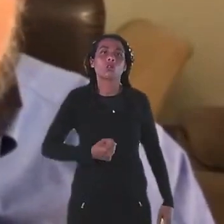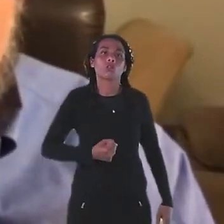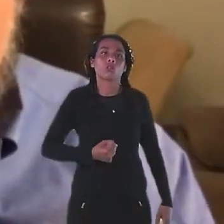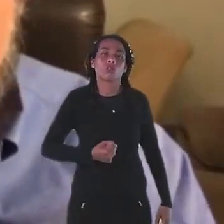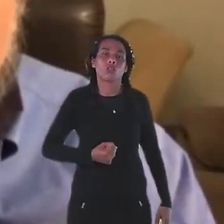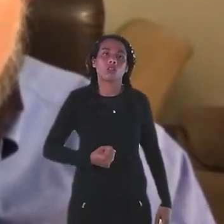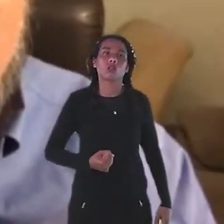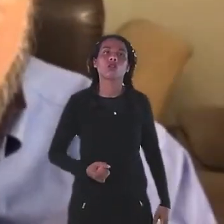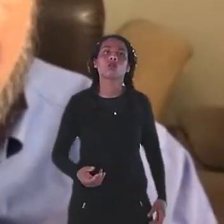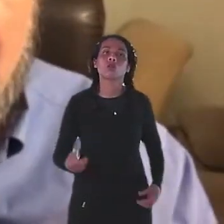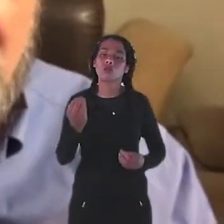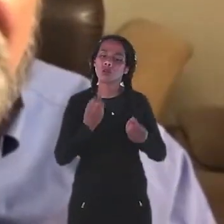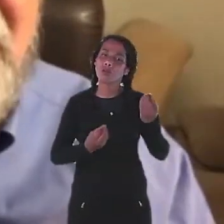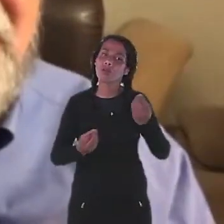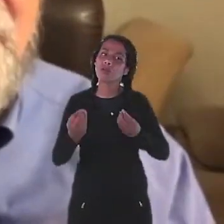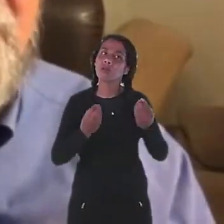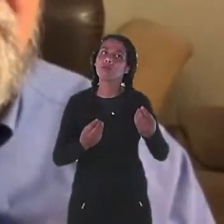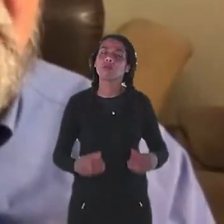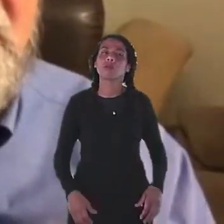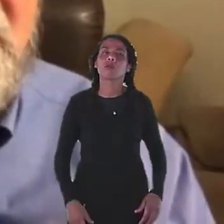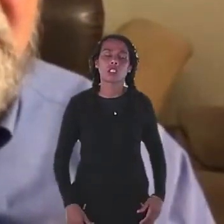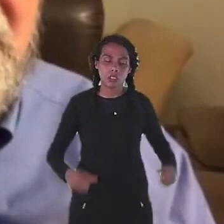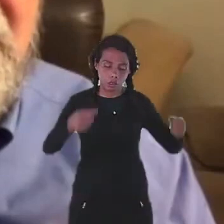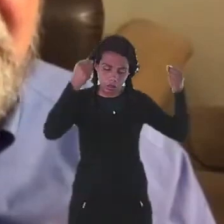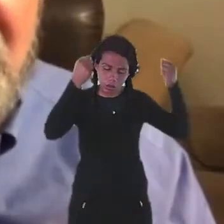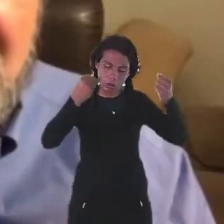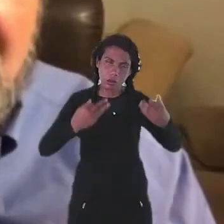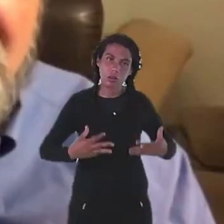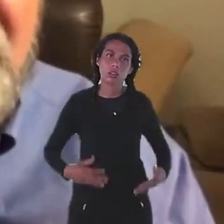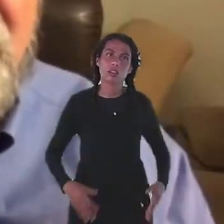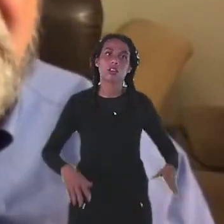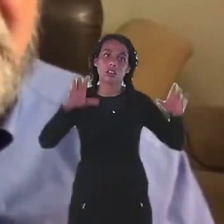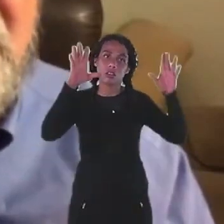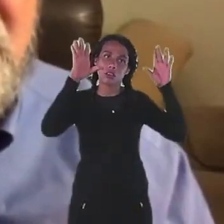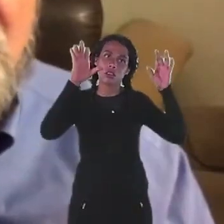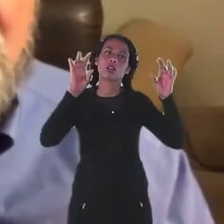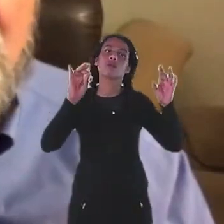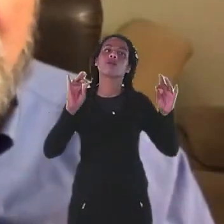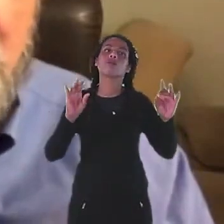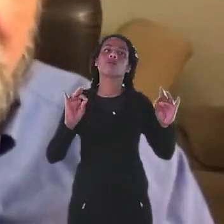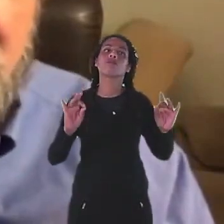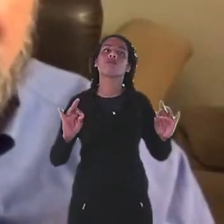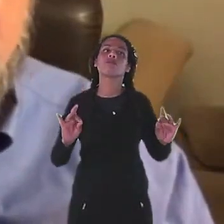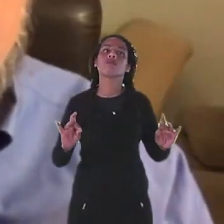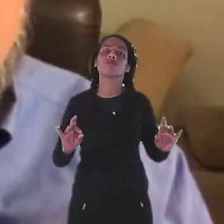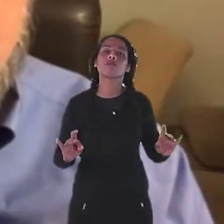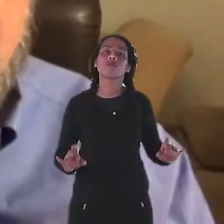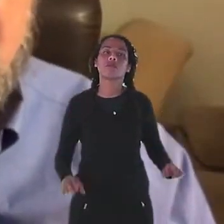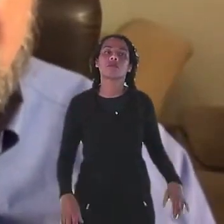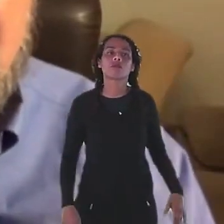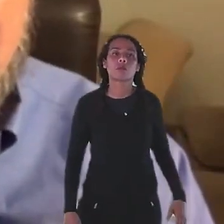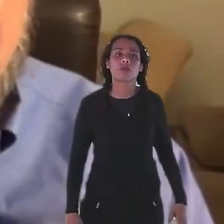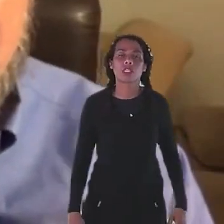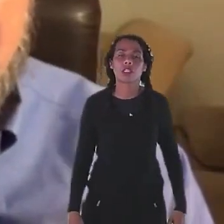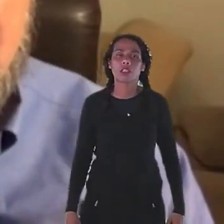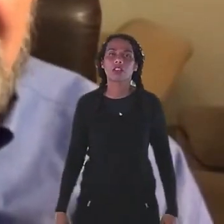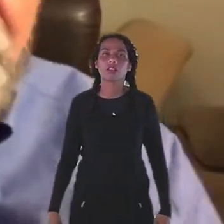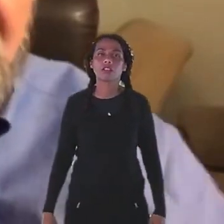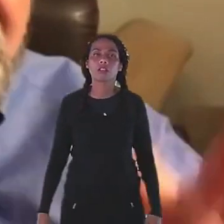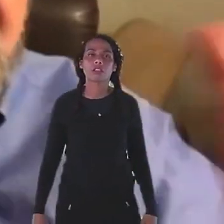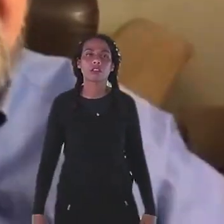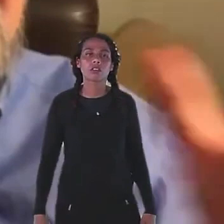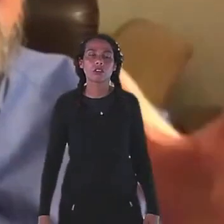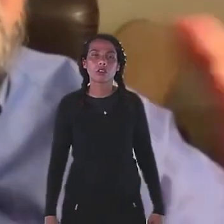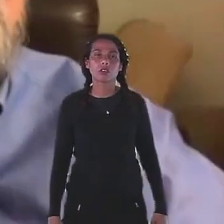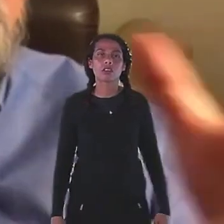que foram alçados em detrimento dos Hutus, né,